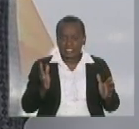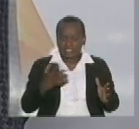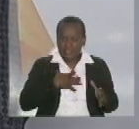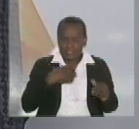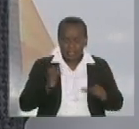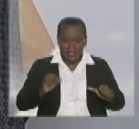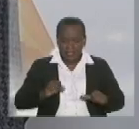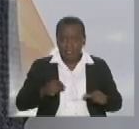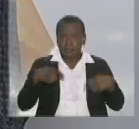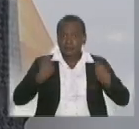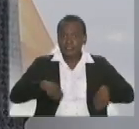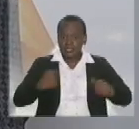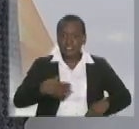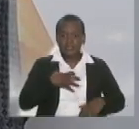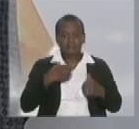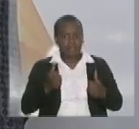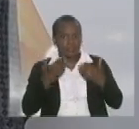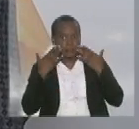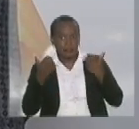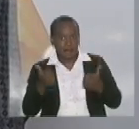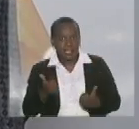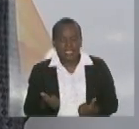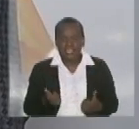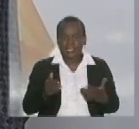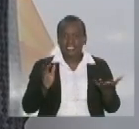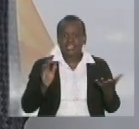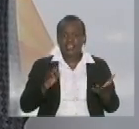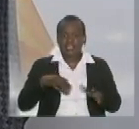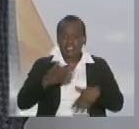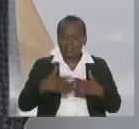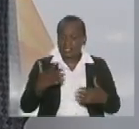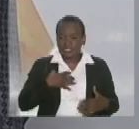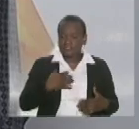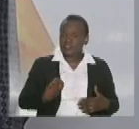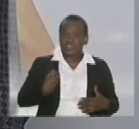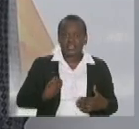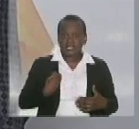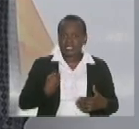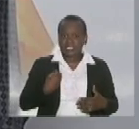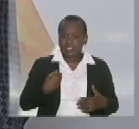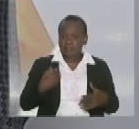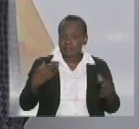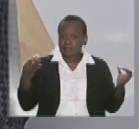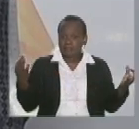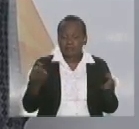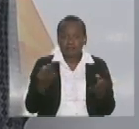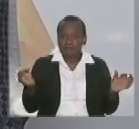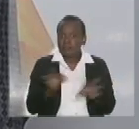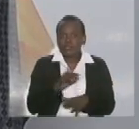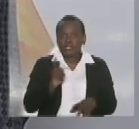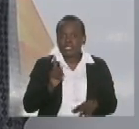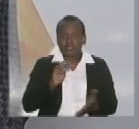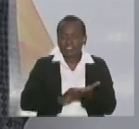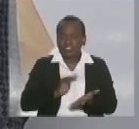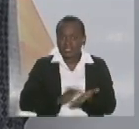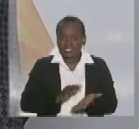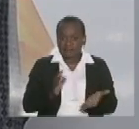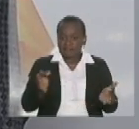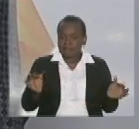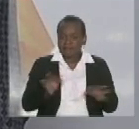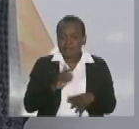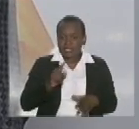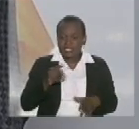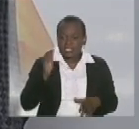Então essa necessidade de você ficar bem, acaba te deixando não viver absolutamente, profundamente